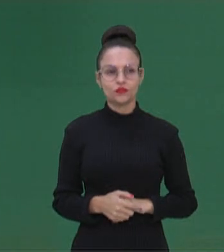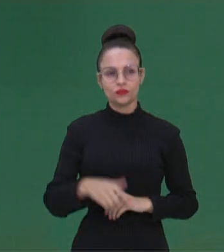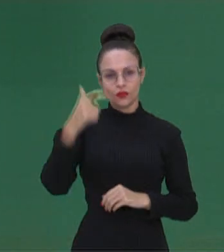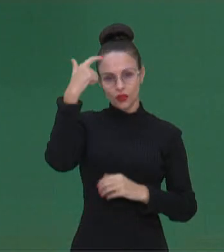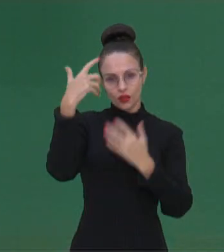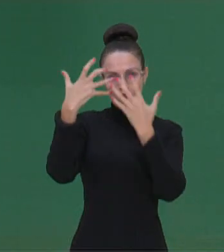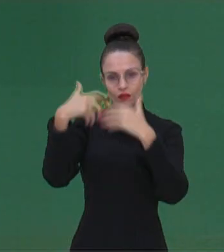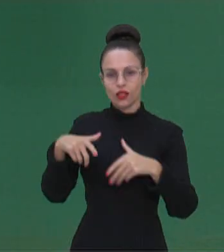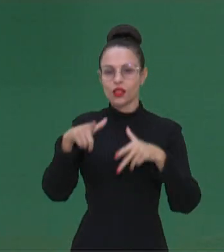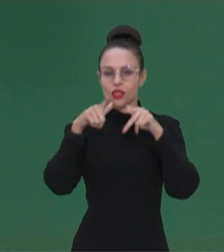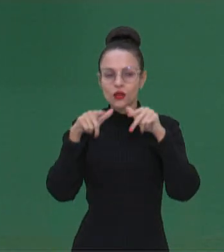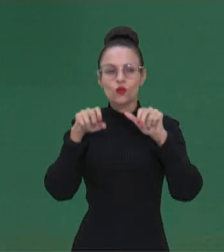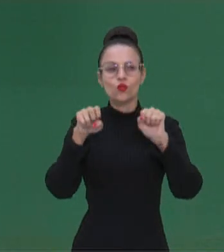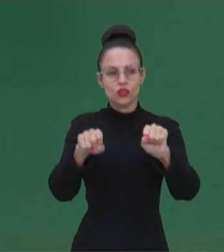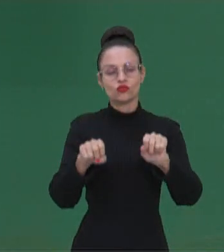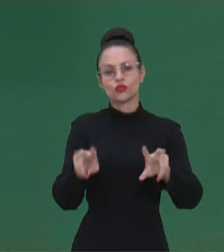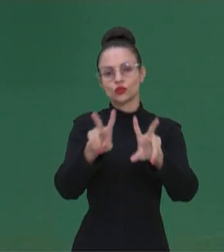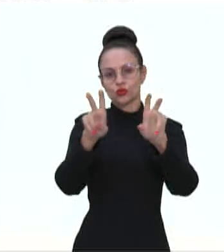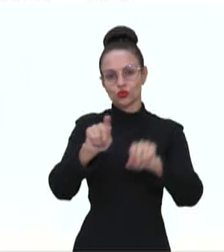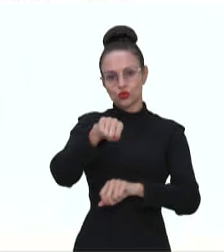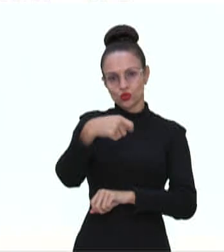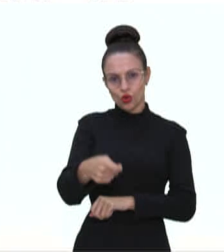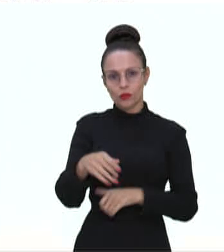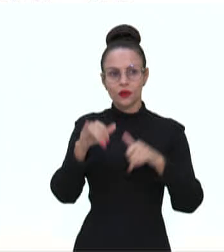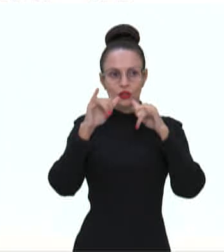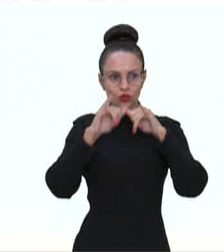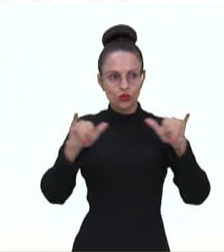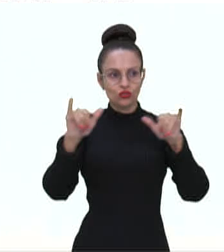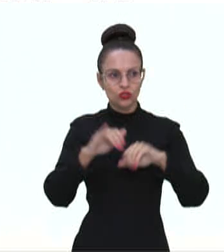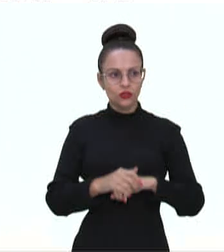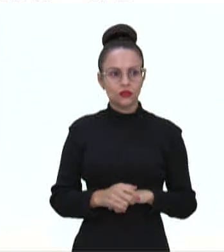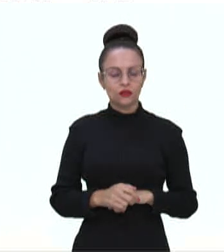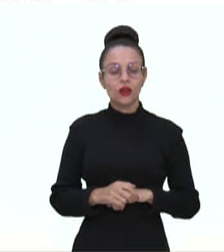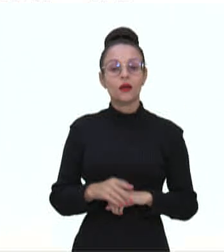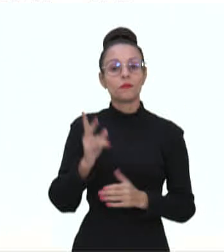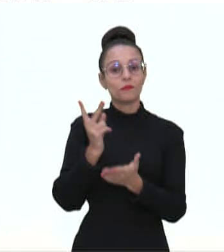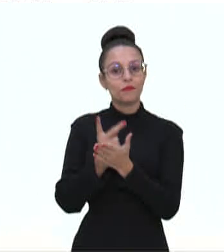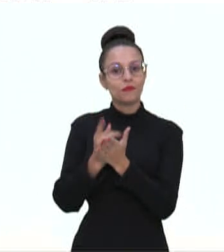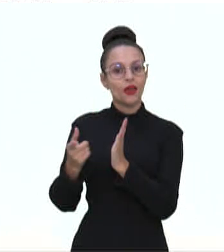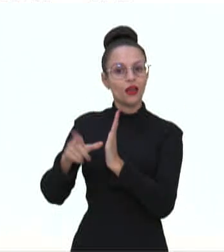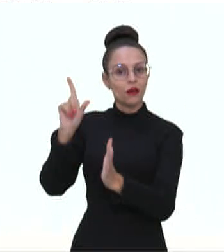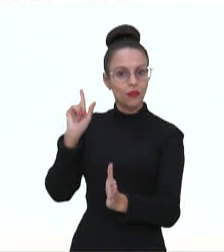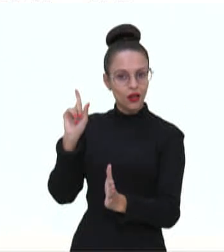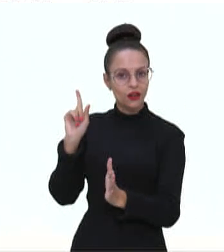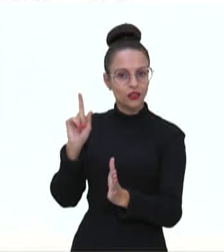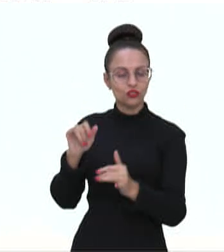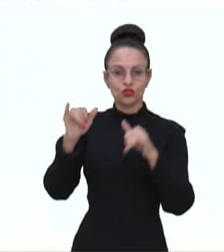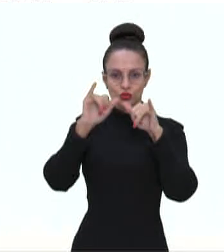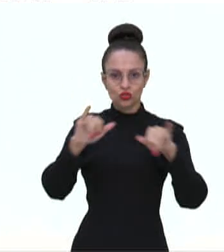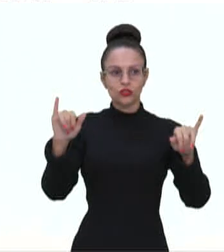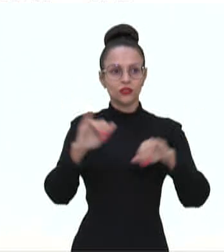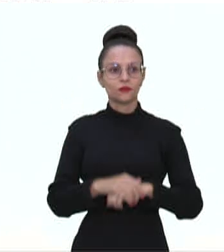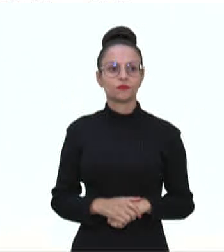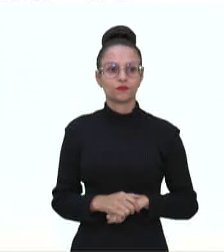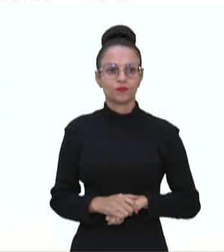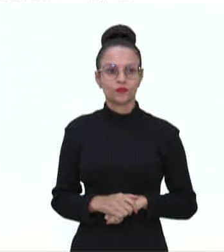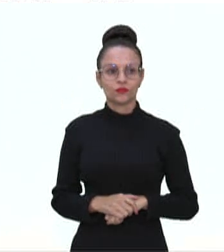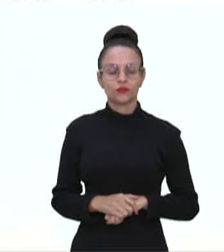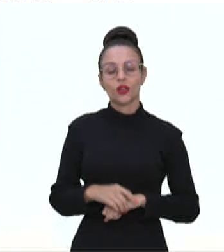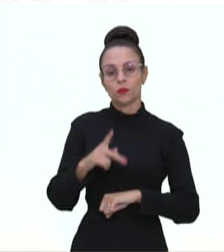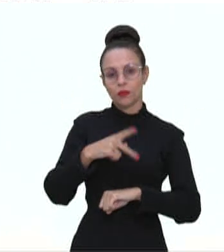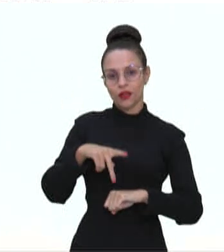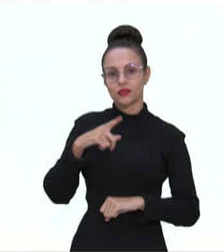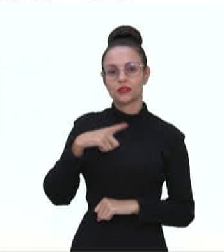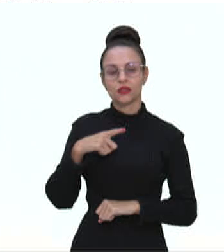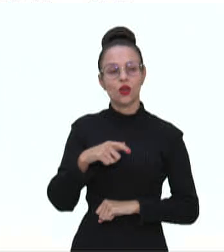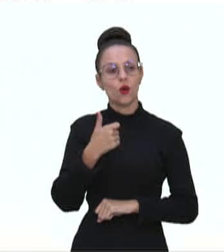Reflexões linguísticas sobre a notícia. O país, eu estou usando lá a mesma notícia que a gente já leu, tá? O país de